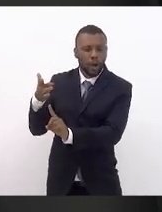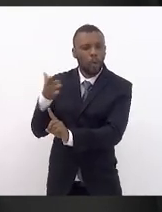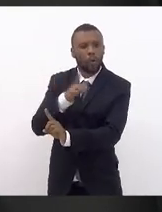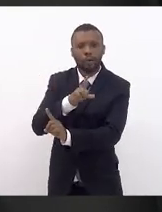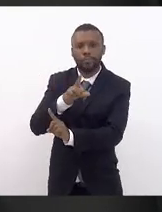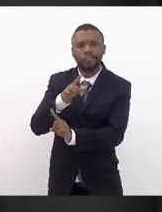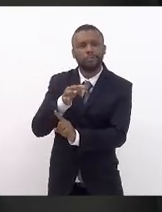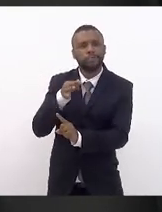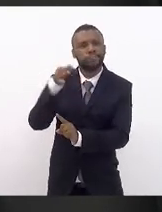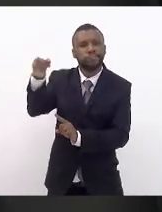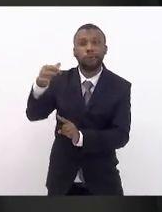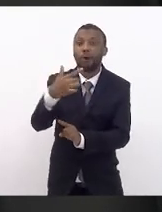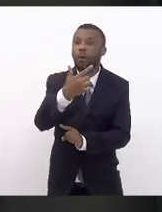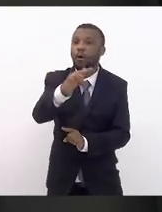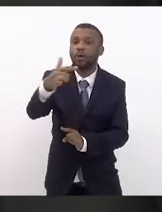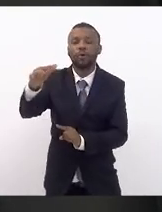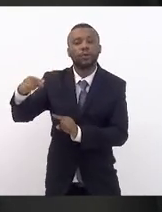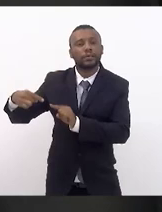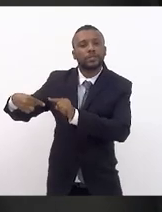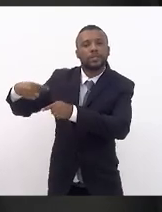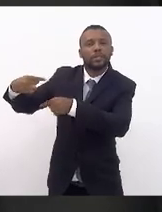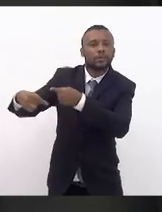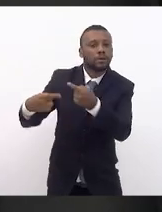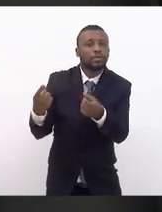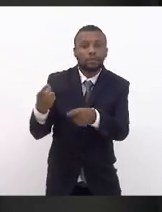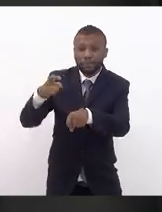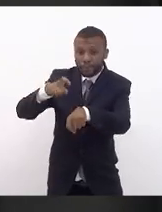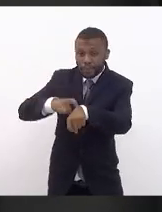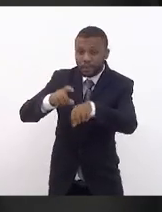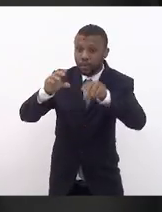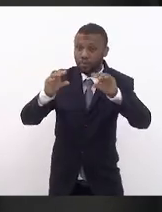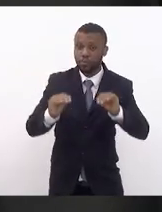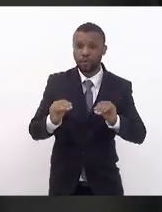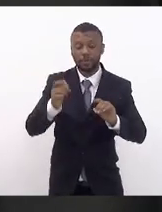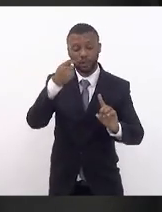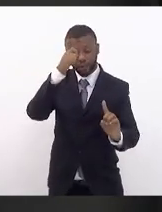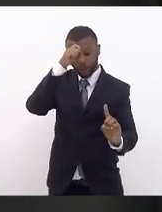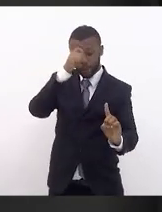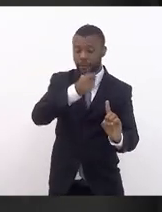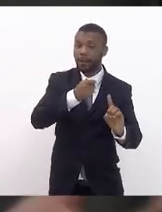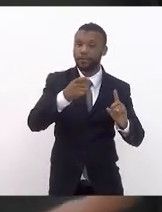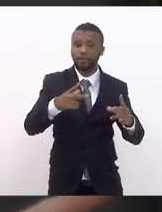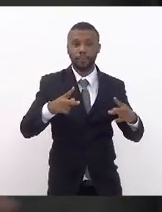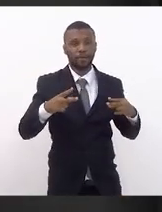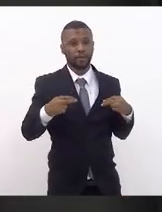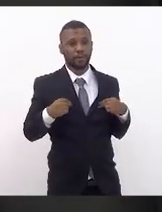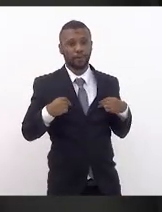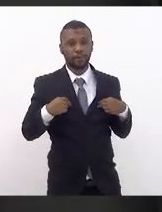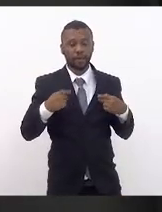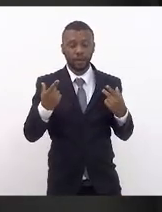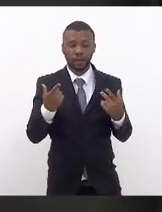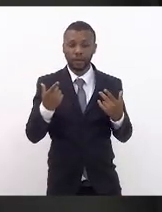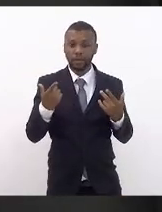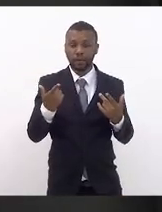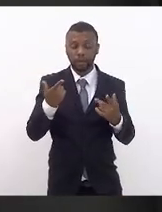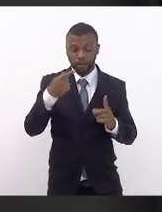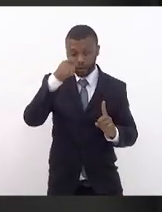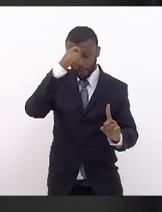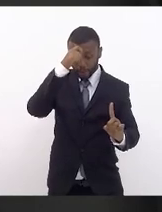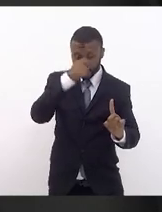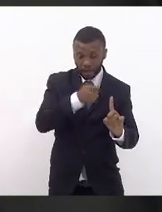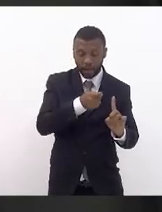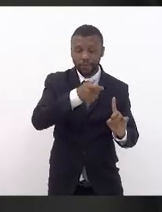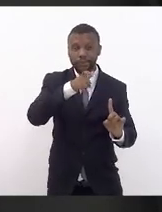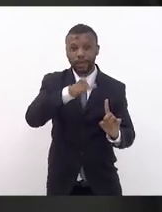Então, nesta noite, essa homenagem é merecida e é uma homenagem que honra ao irmão e honra ao seu